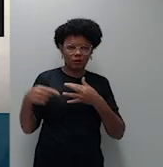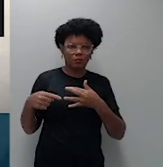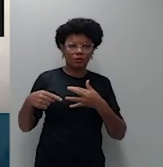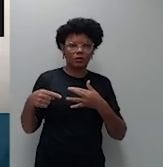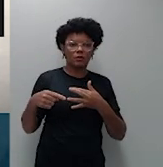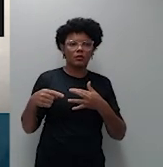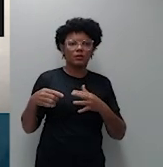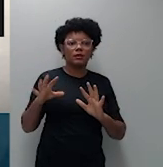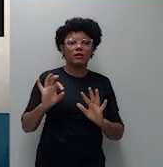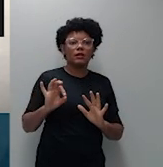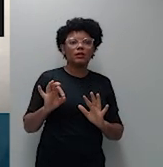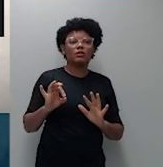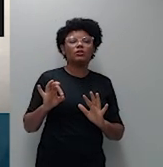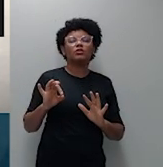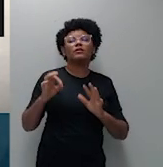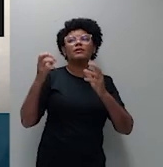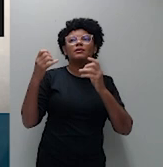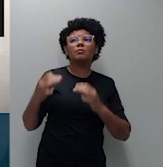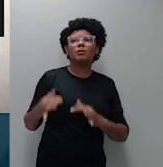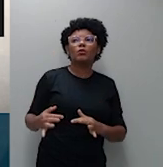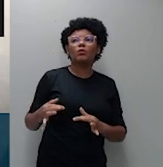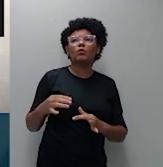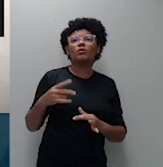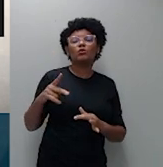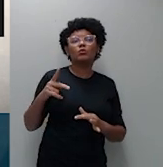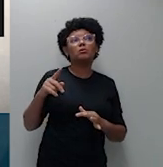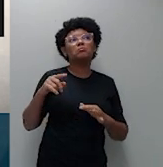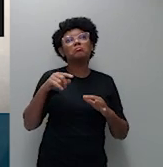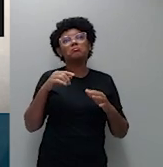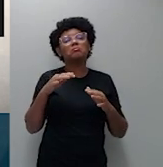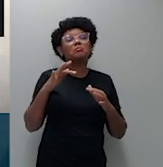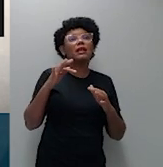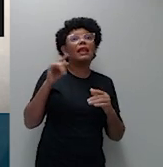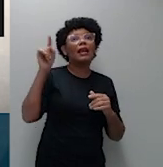sido estipulado a sua previsão na espécie